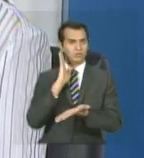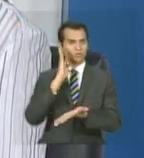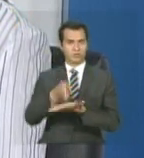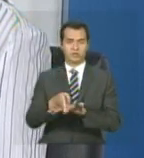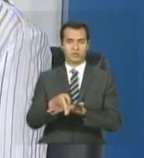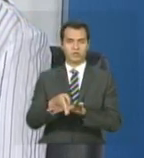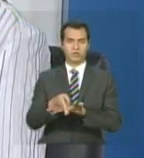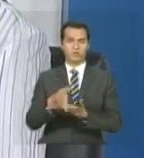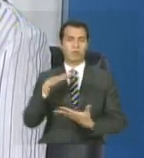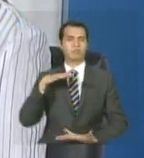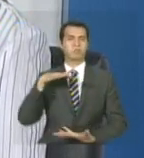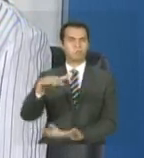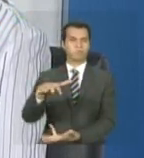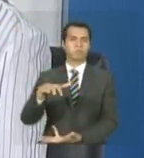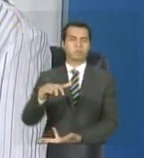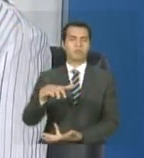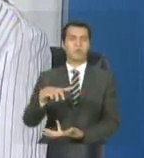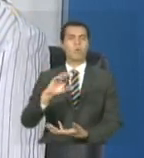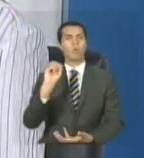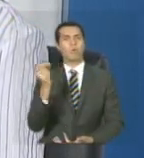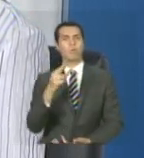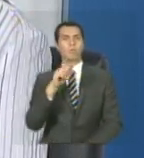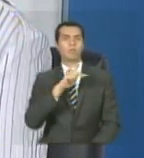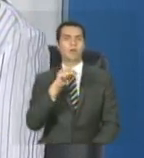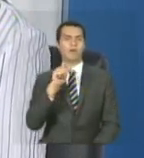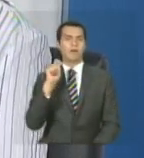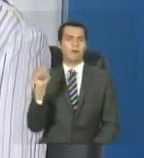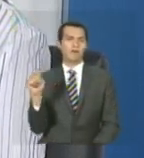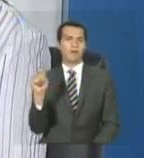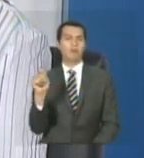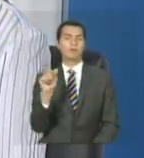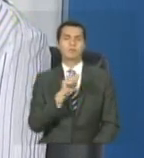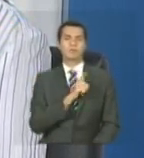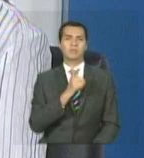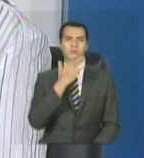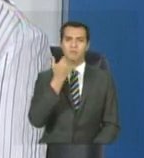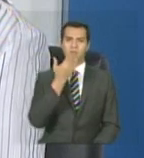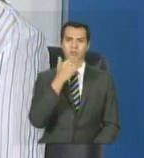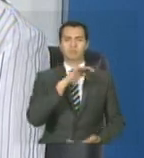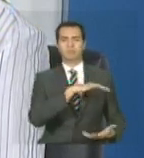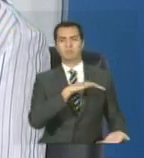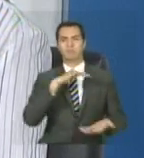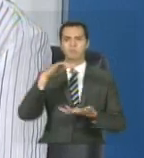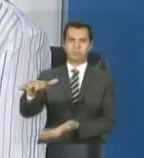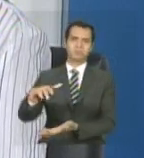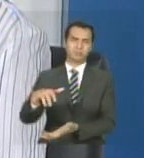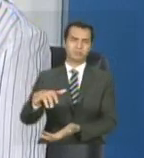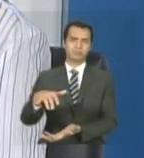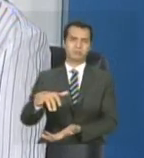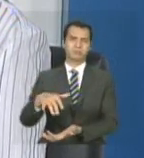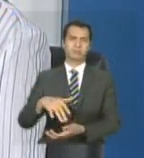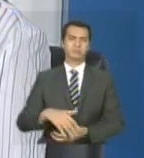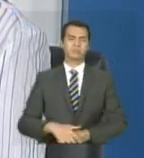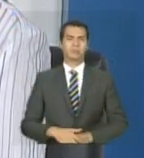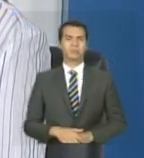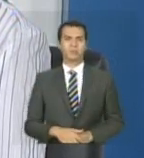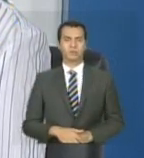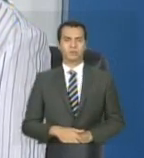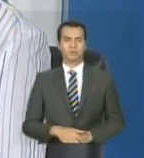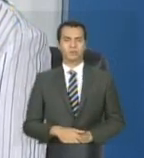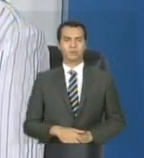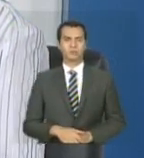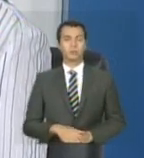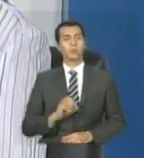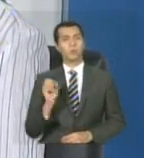das cestas, o PA, o Programa de Aquisição de Alimentos, que destina essa produção local para famílias em insegurança